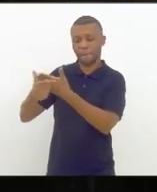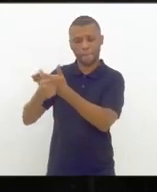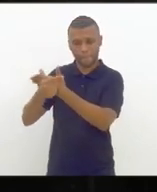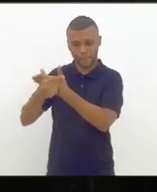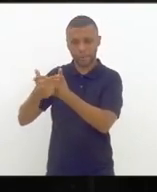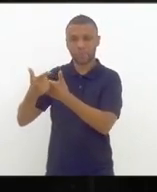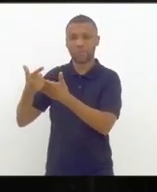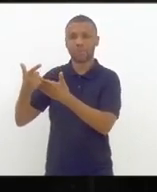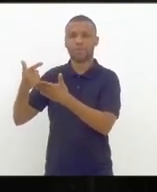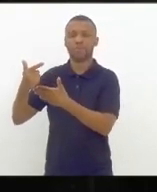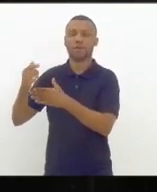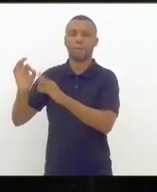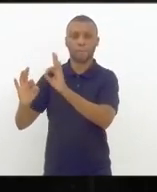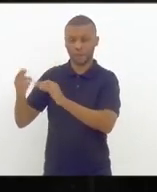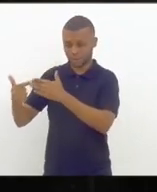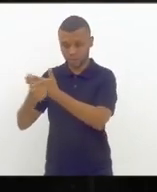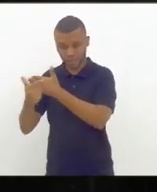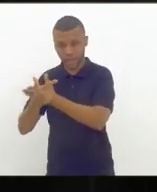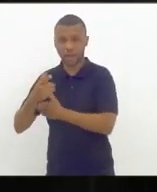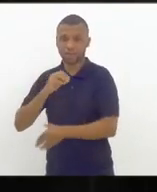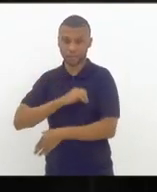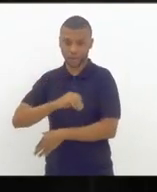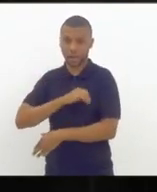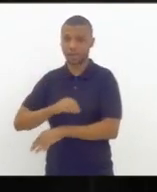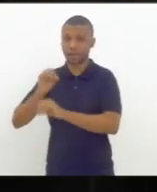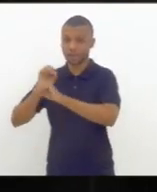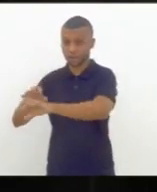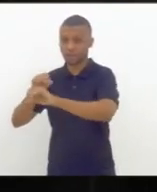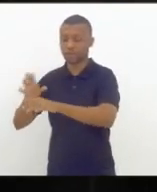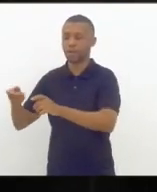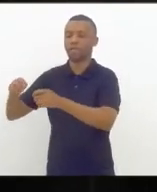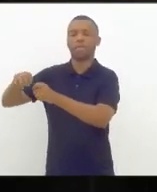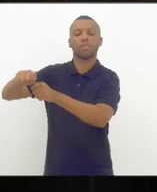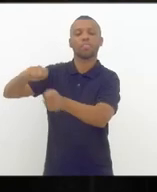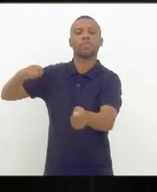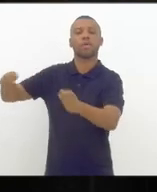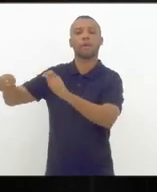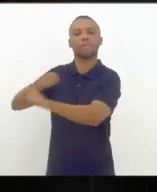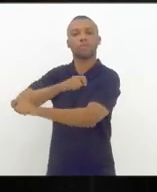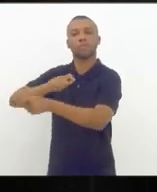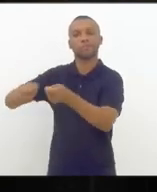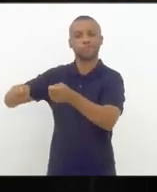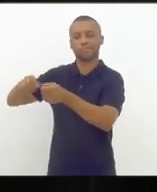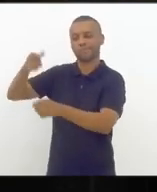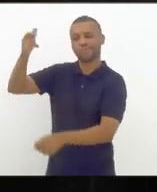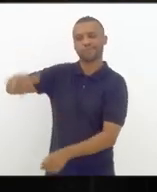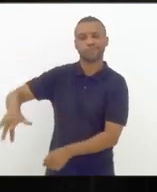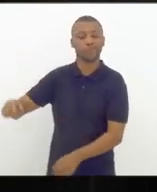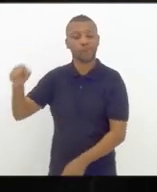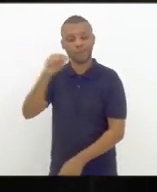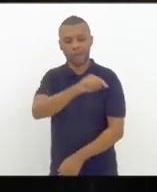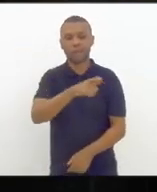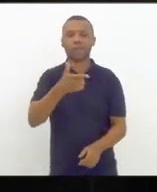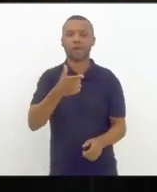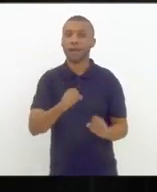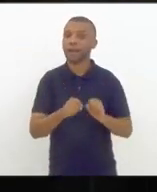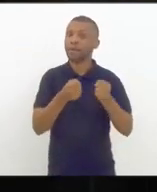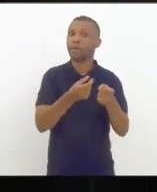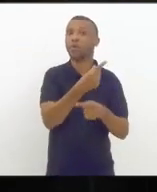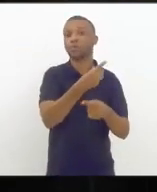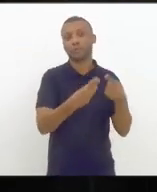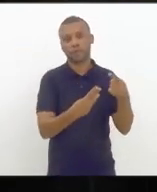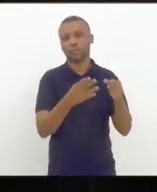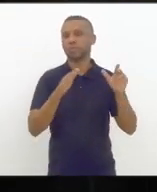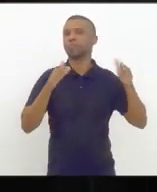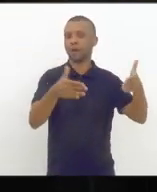profissional de educação ou um candidato a presidente que fez o piso salarial Nacional do magistério que garantir um texto de planejamento para os professores que trabalhou com